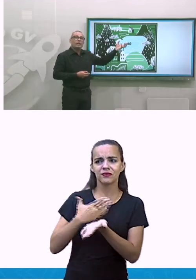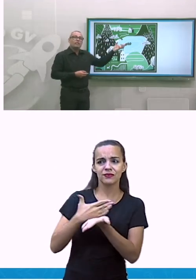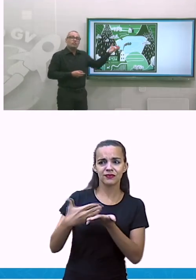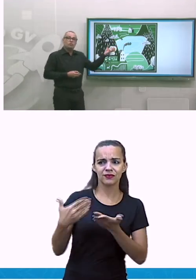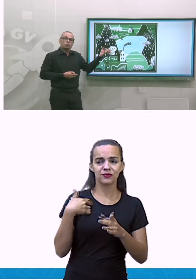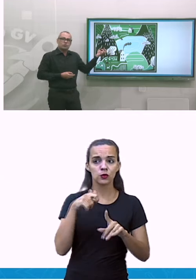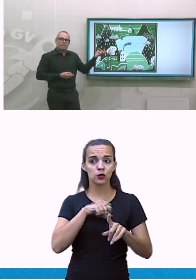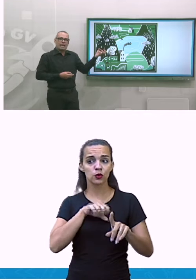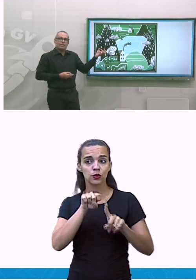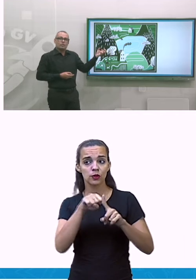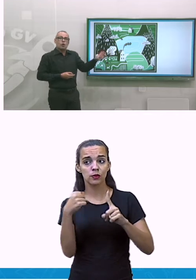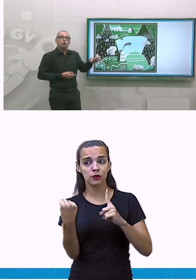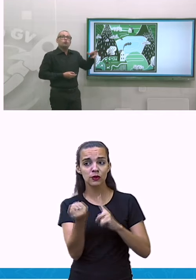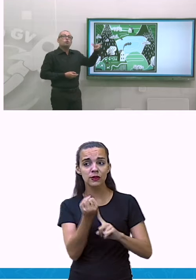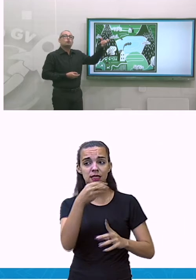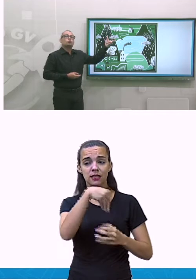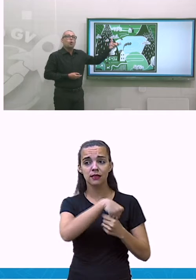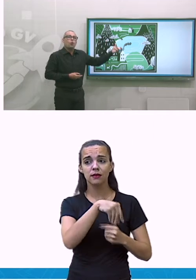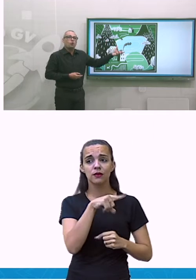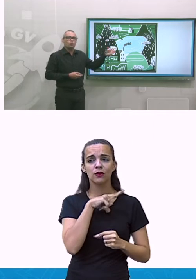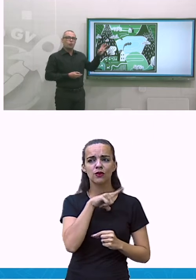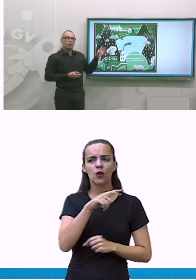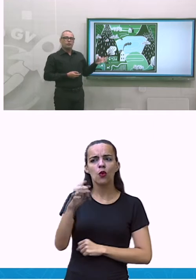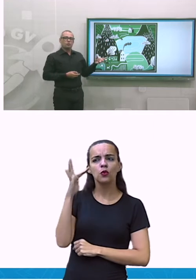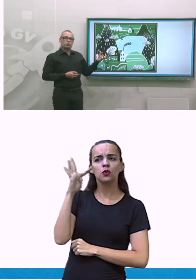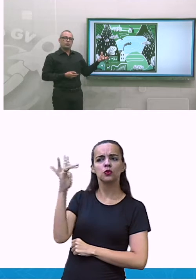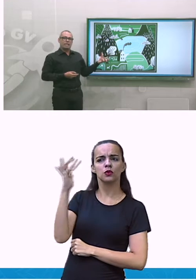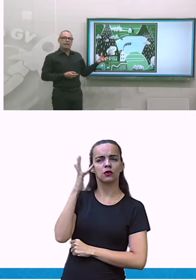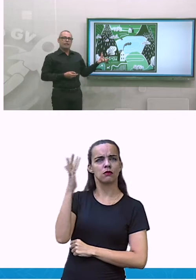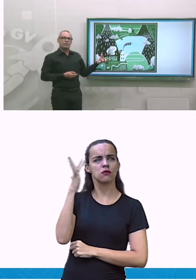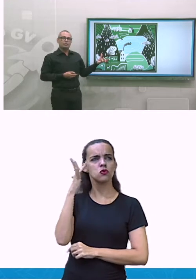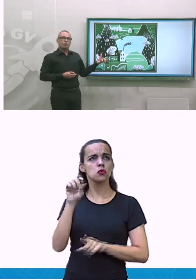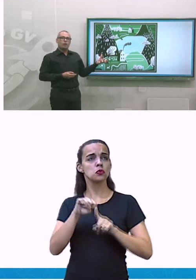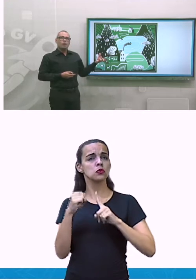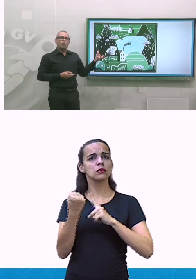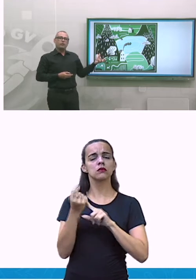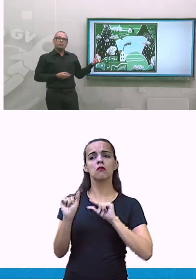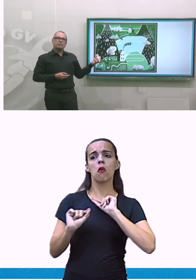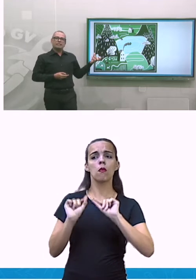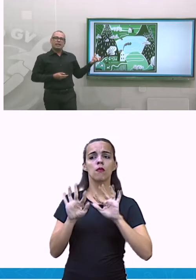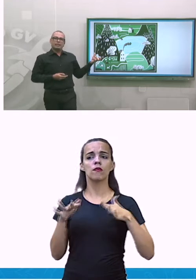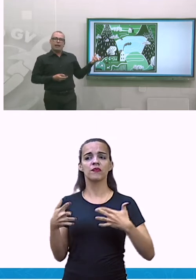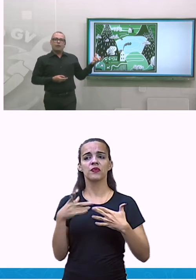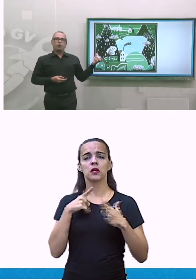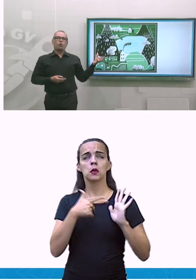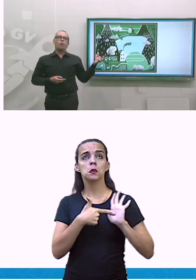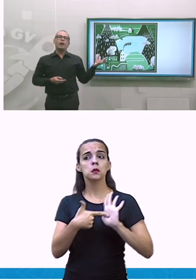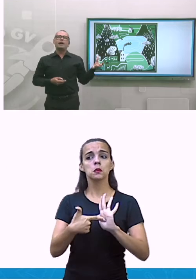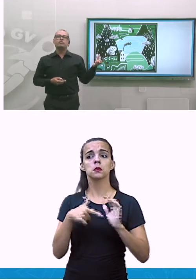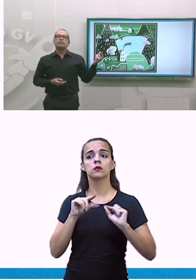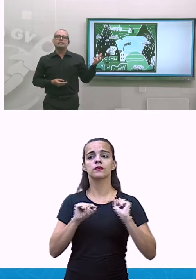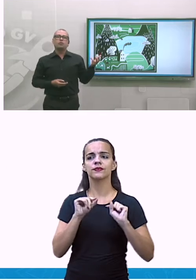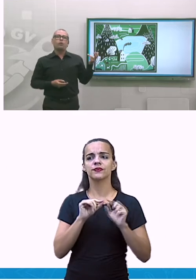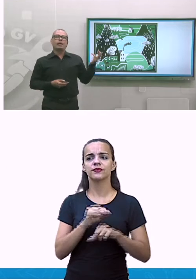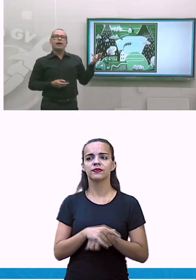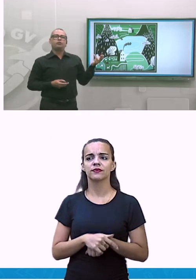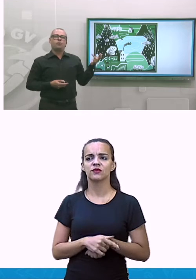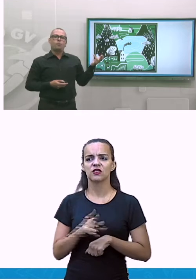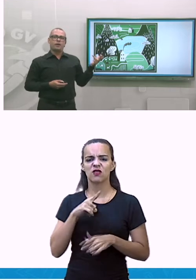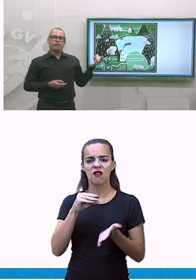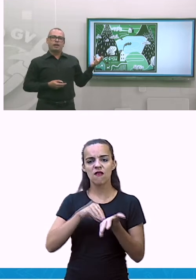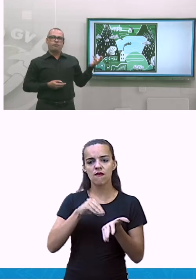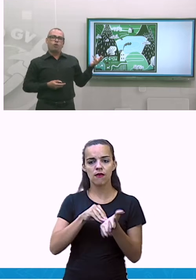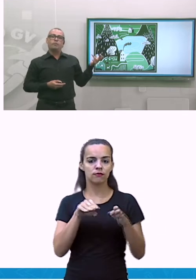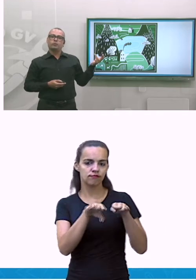na origem do socialismo, no sonho do socialismo, podemos destacar combate à desigualdade